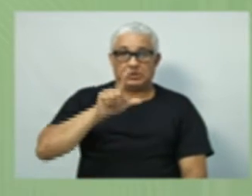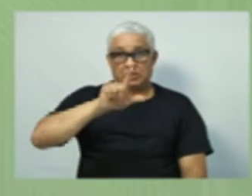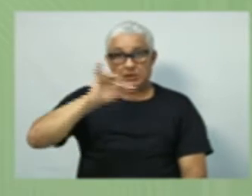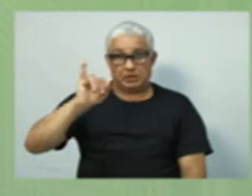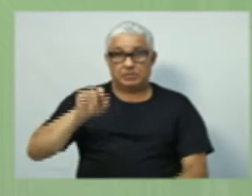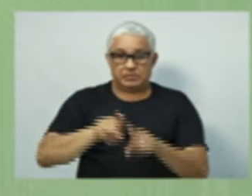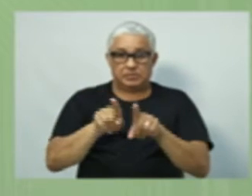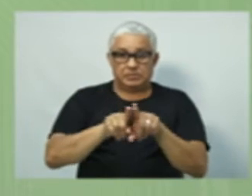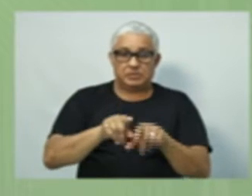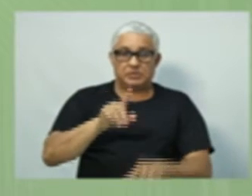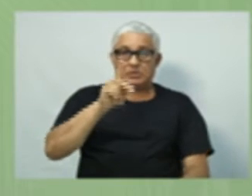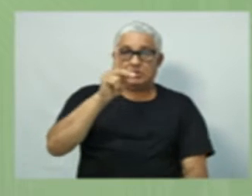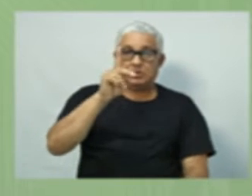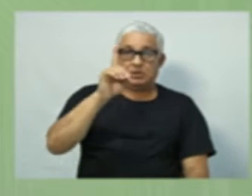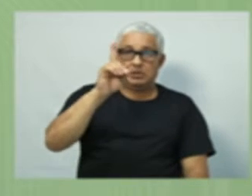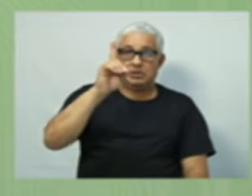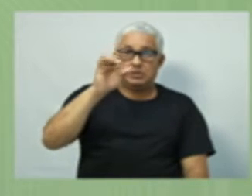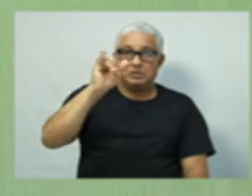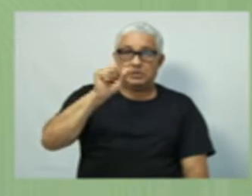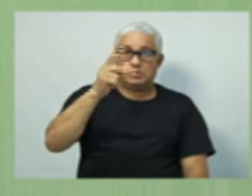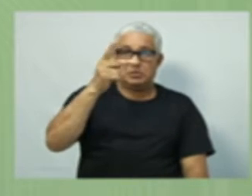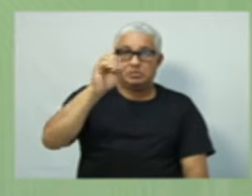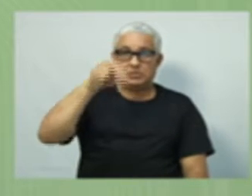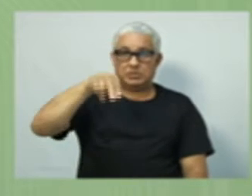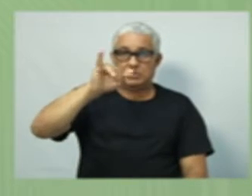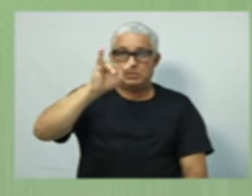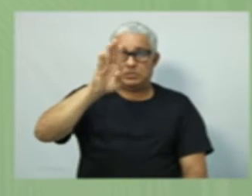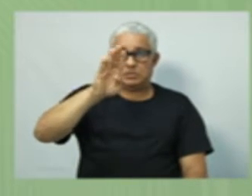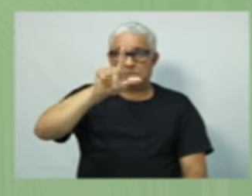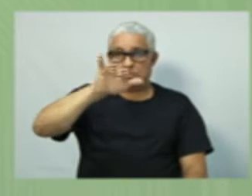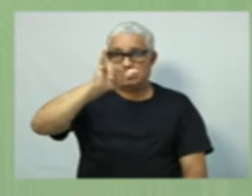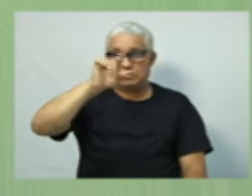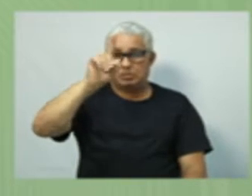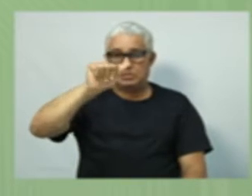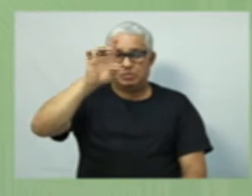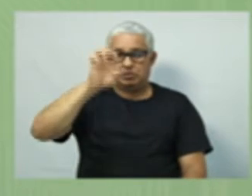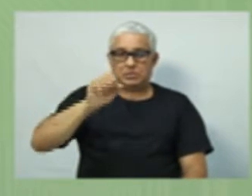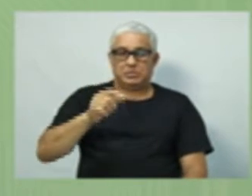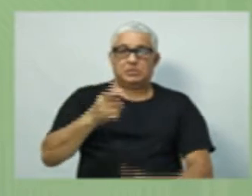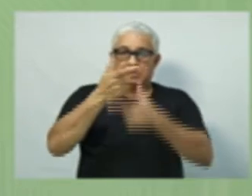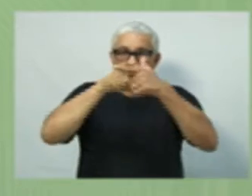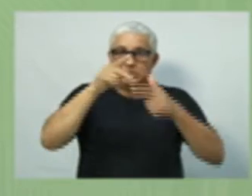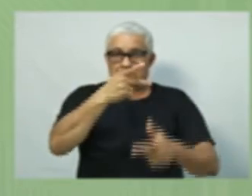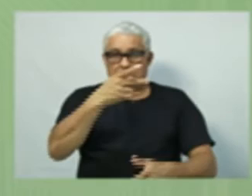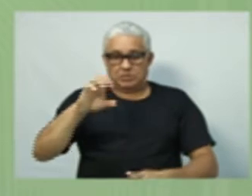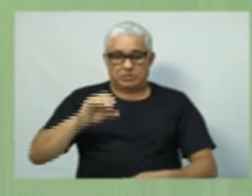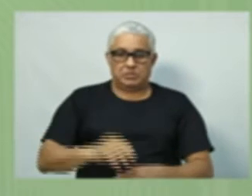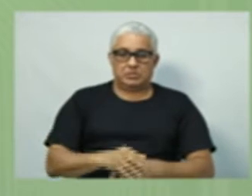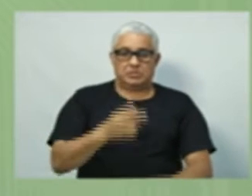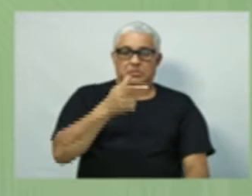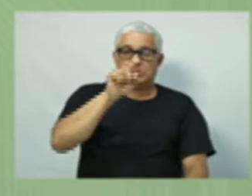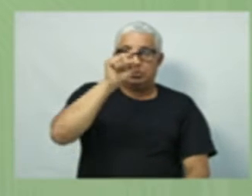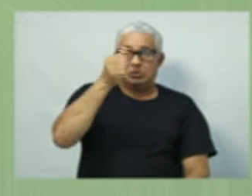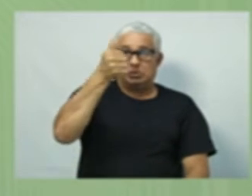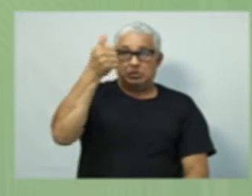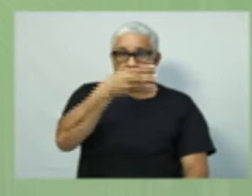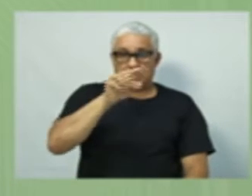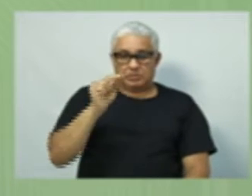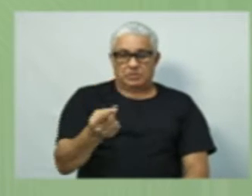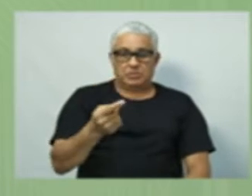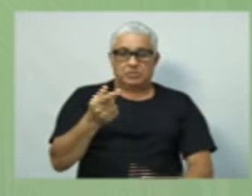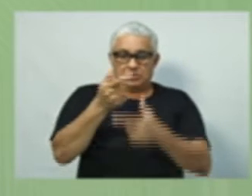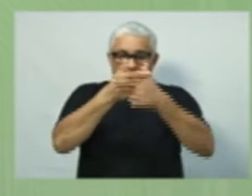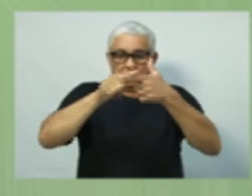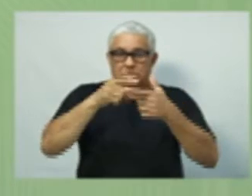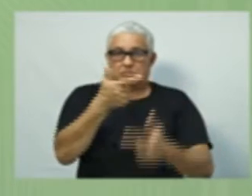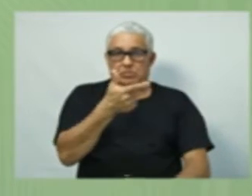caixa banco que o pedido pelo passivo circulante e de imediato chegou 13 mil / 20.600 ou seja 0